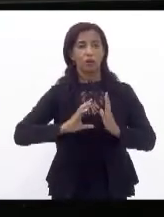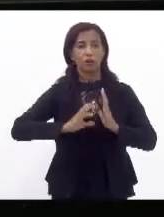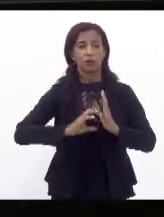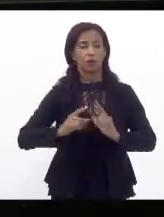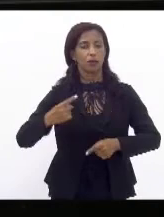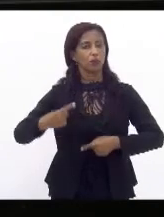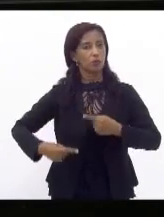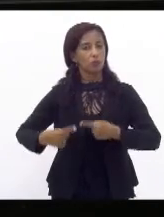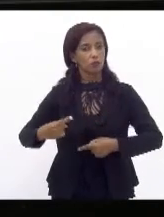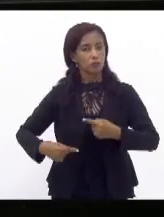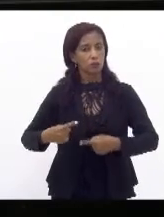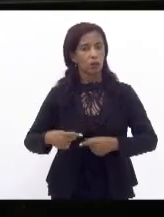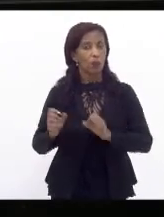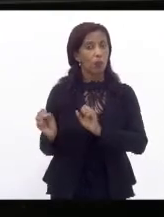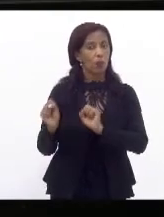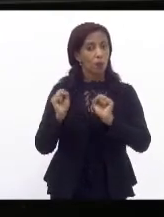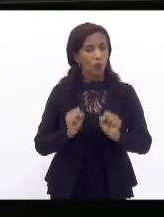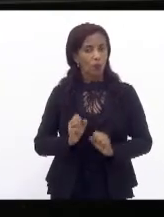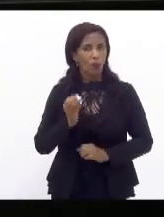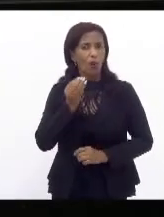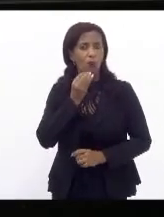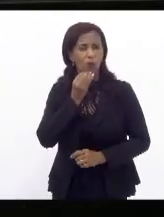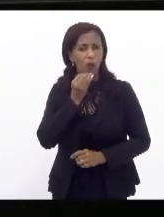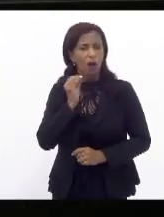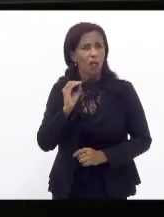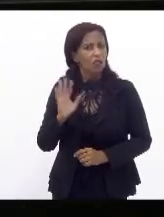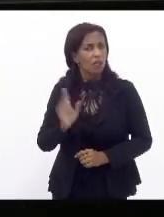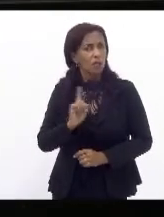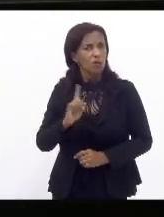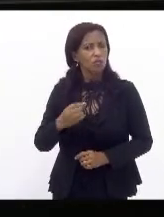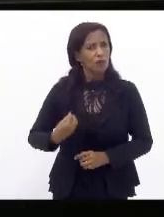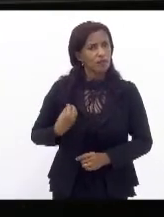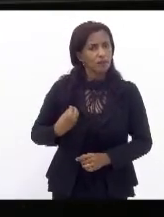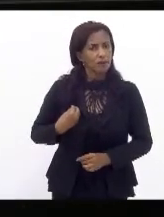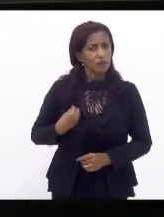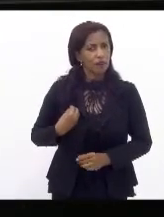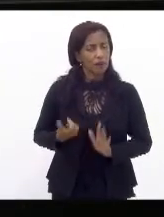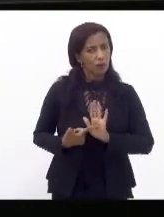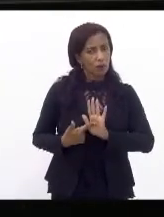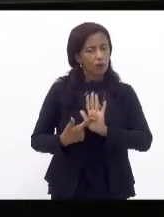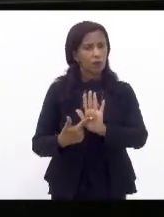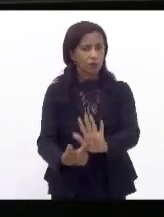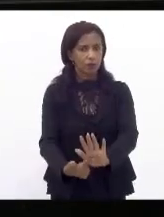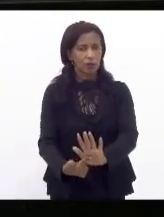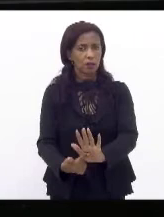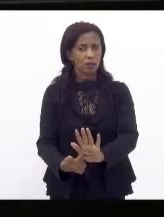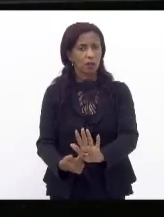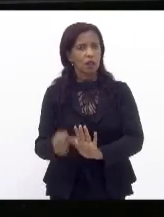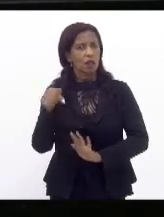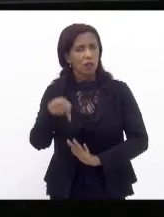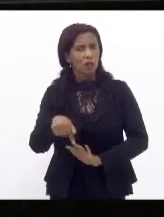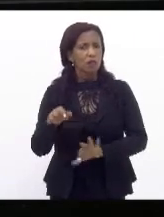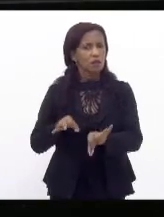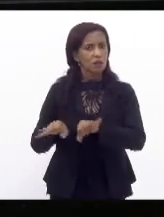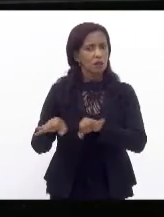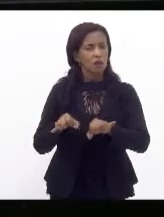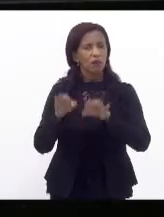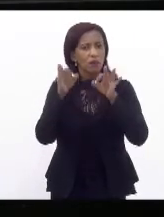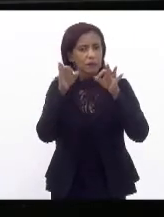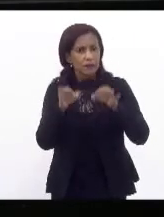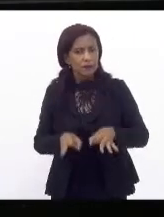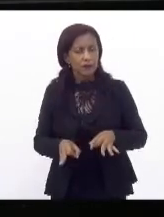partidos políticos pudessem não só sobreviver, mas mostrar que essa é a forma